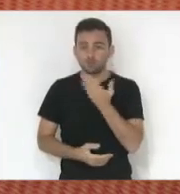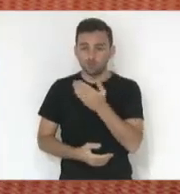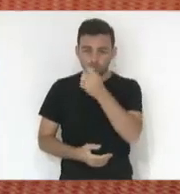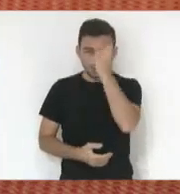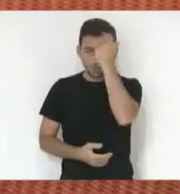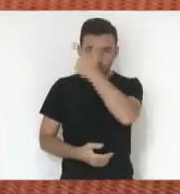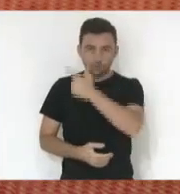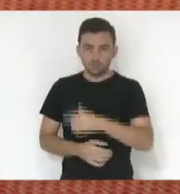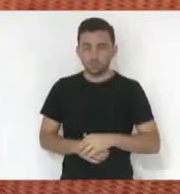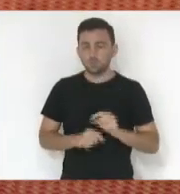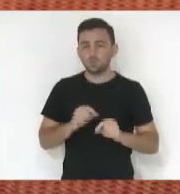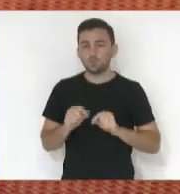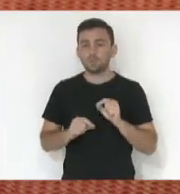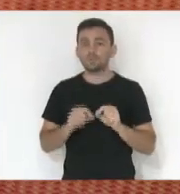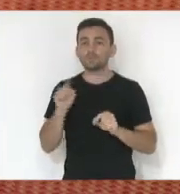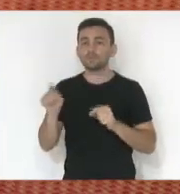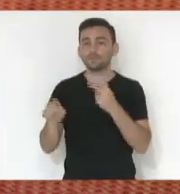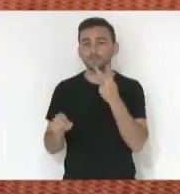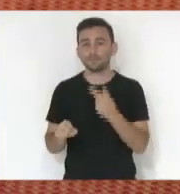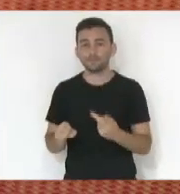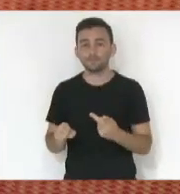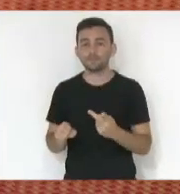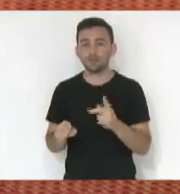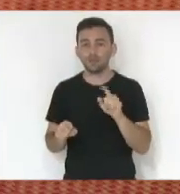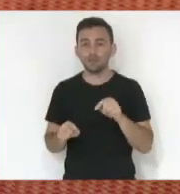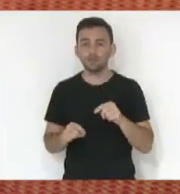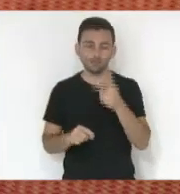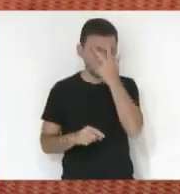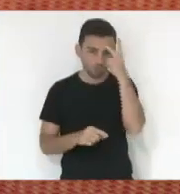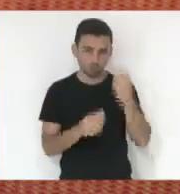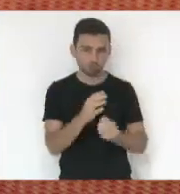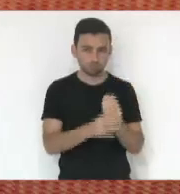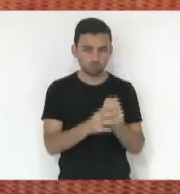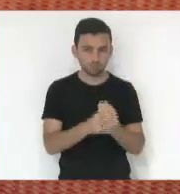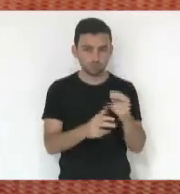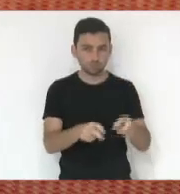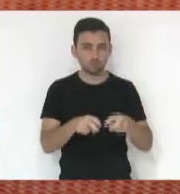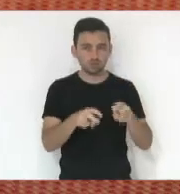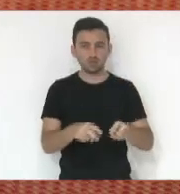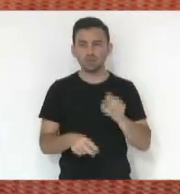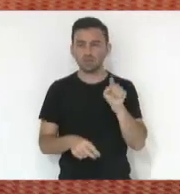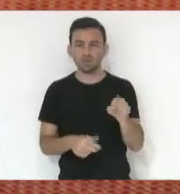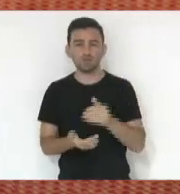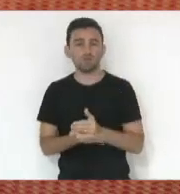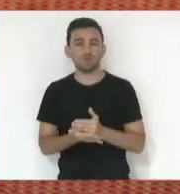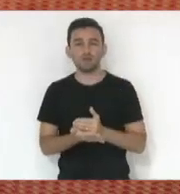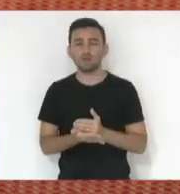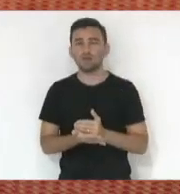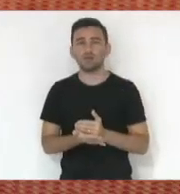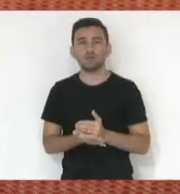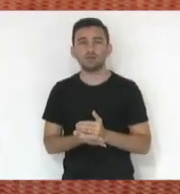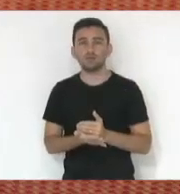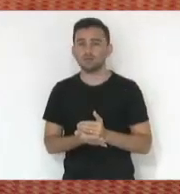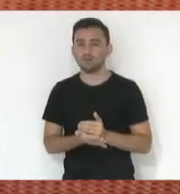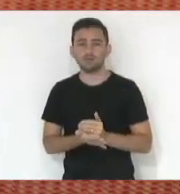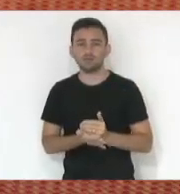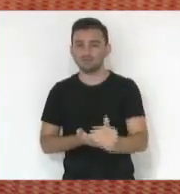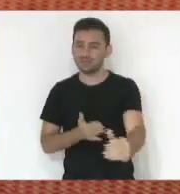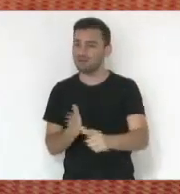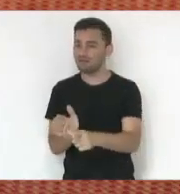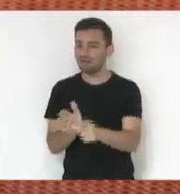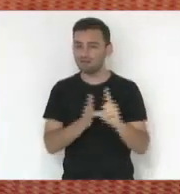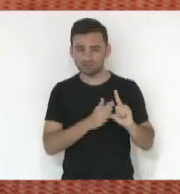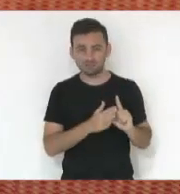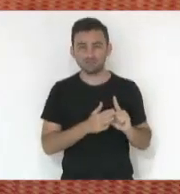Silva, na questão quando você fala do produtor rural. O produtor rural, ele começa a trabalhar, mesmo que a Constituição não permita, mesmo que a lei